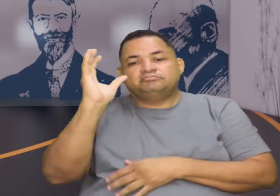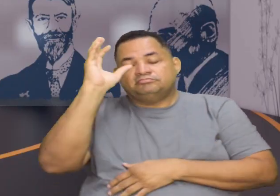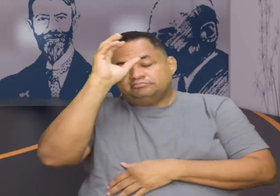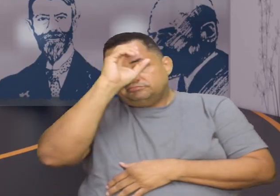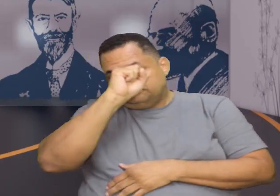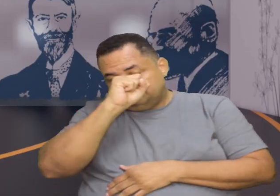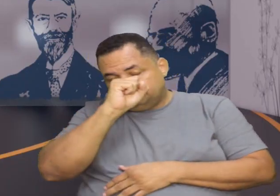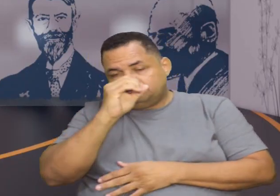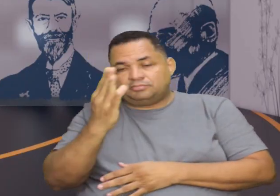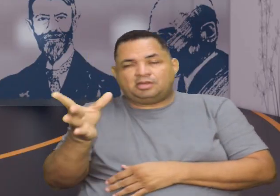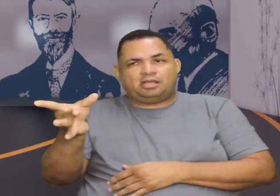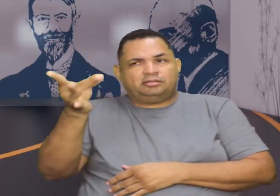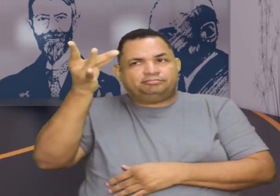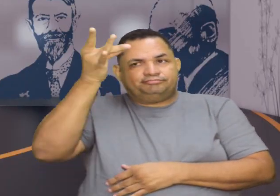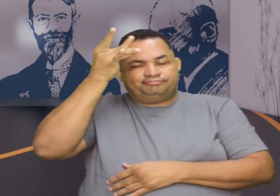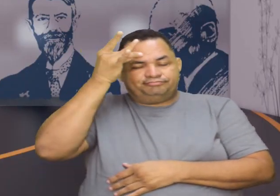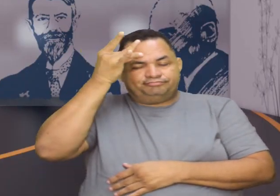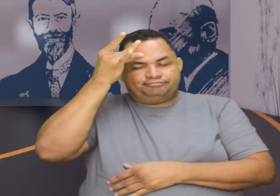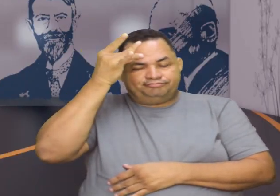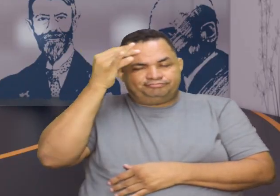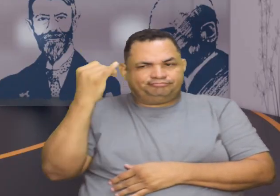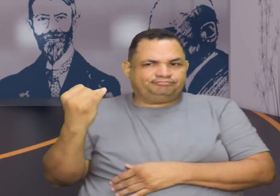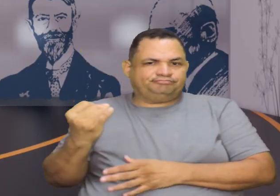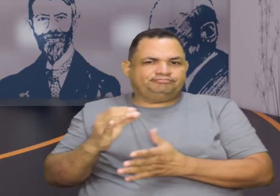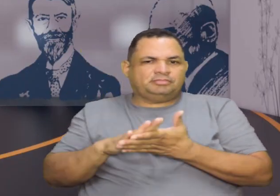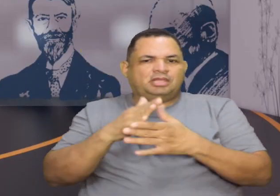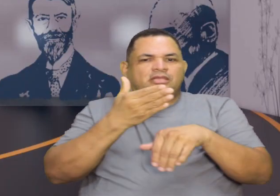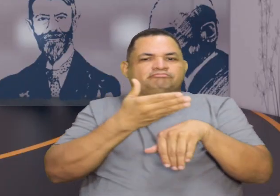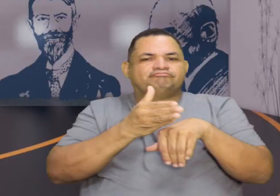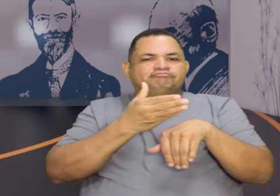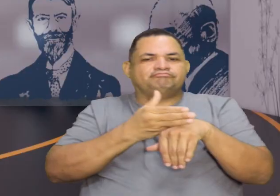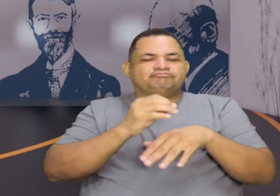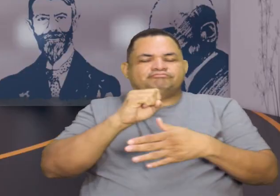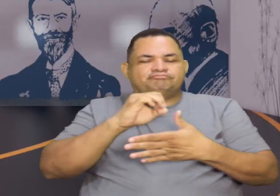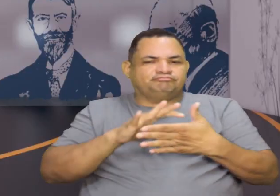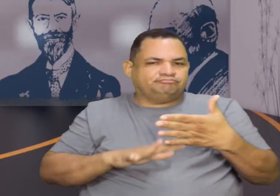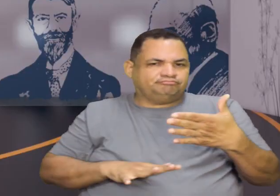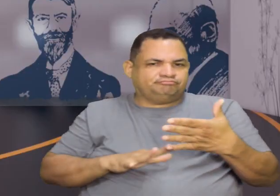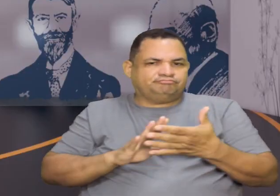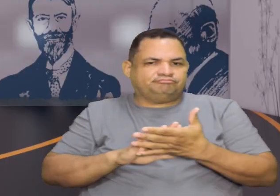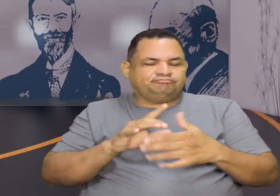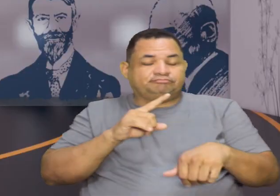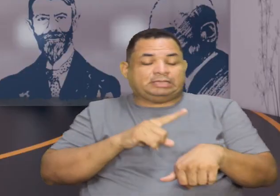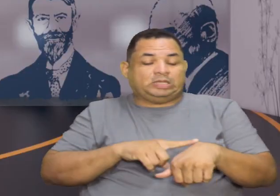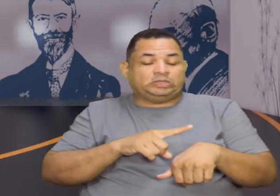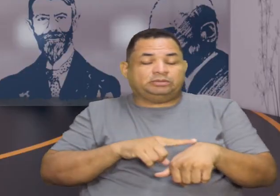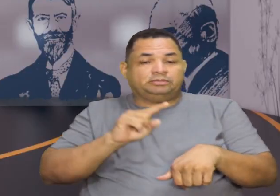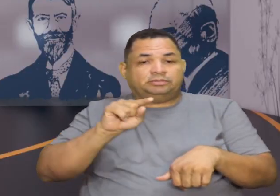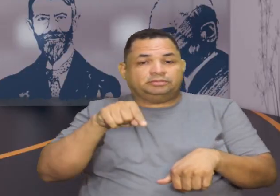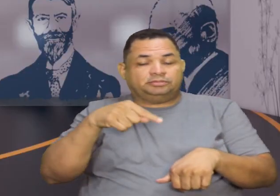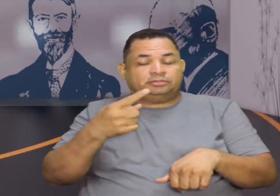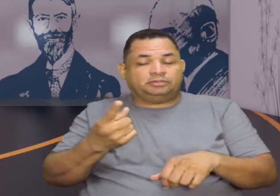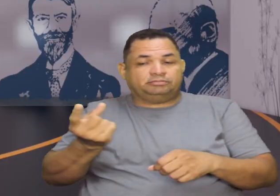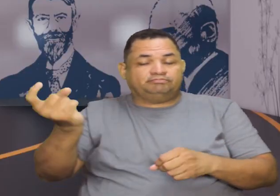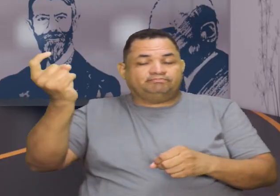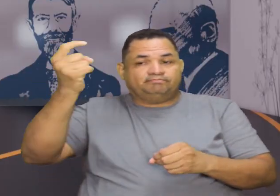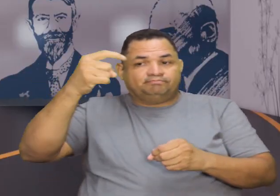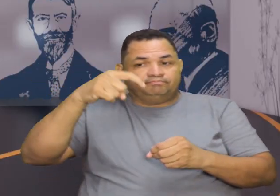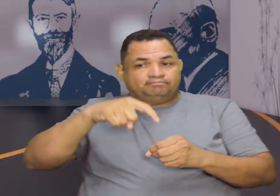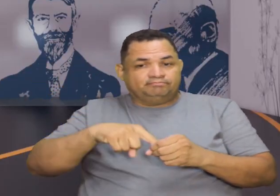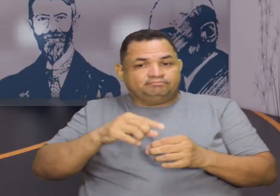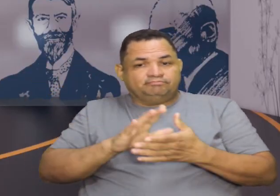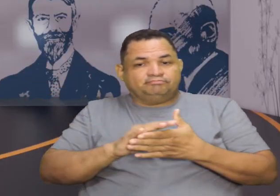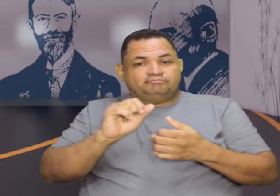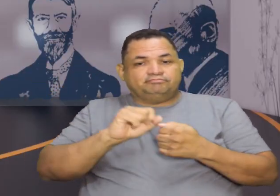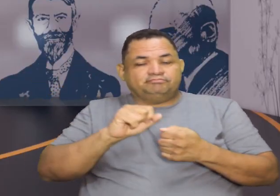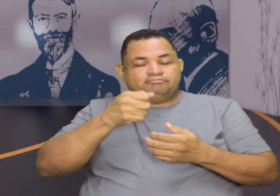aprenderem o conteúdo, fixar o conteúdo exercitando com a atividade. Então, vou dar um tempinho para vocês e daqui a pouquinho a gente